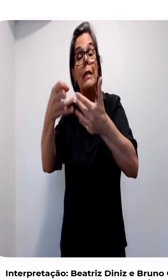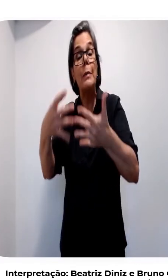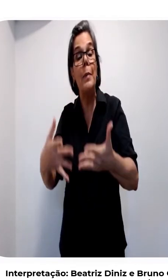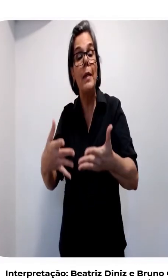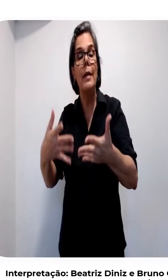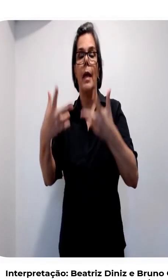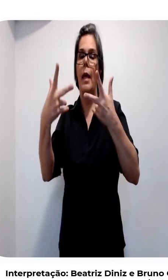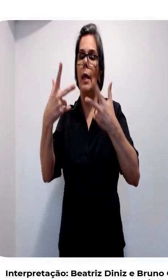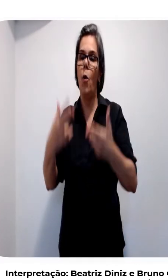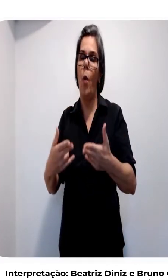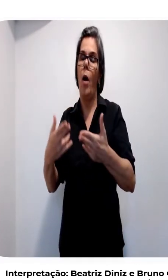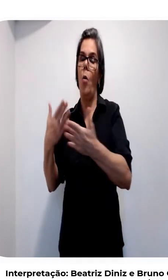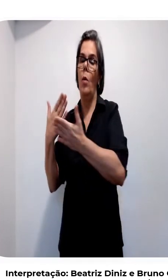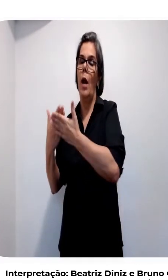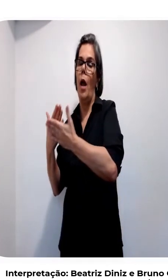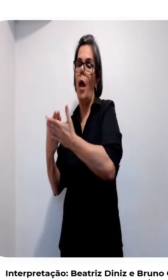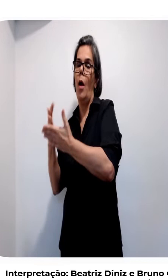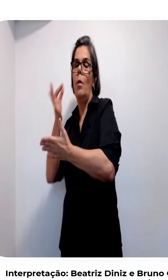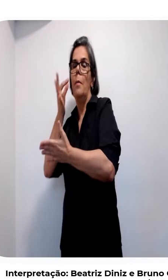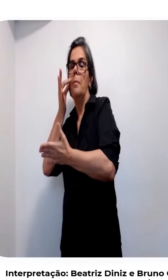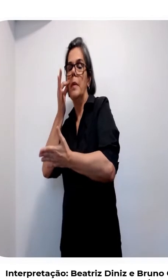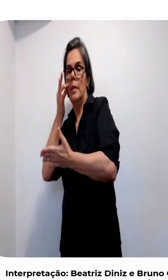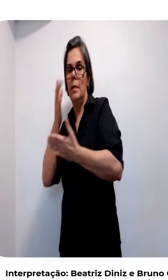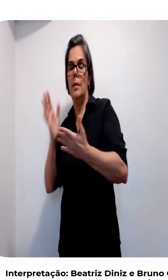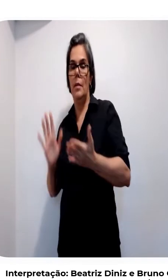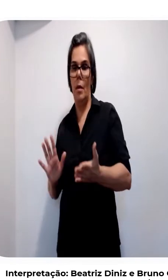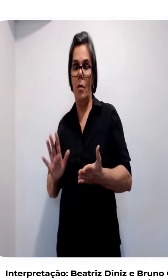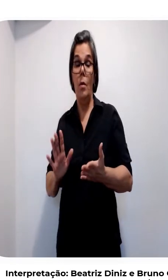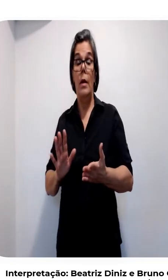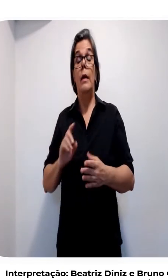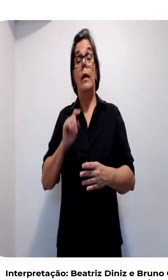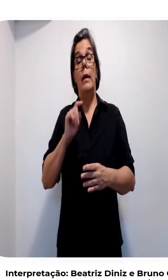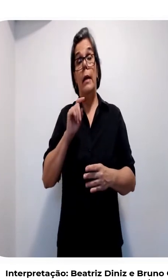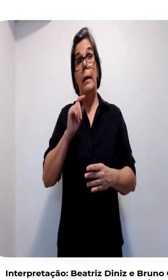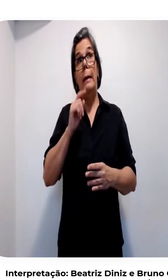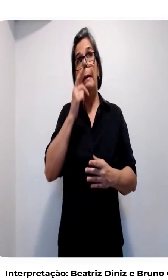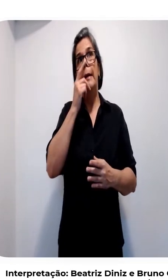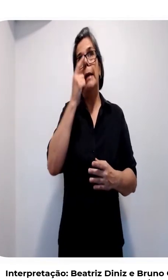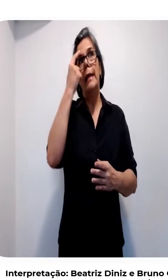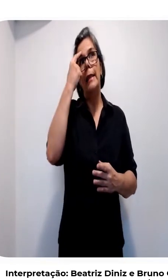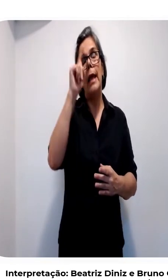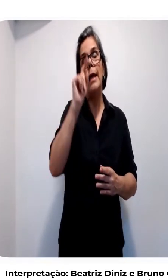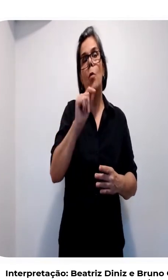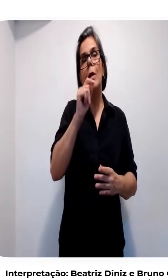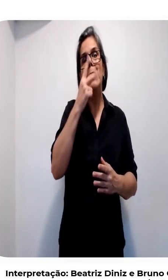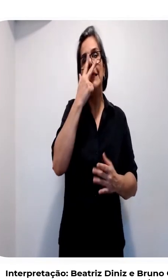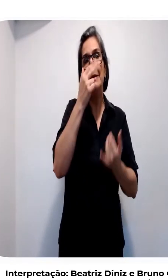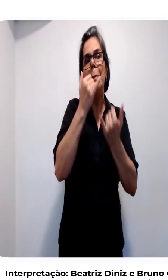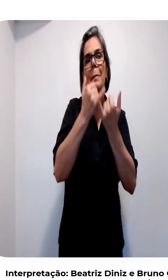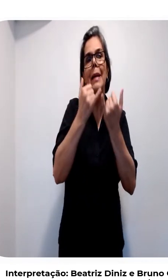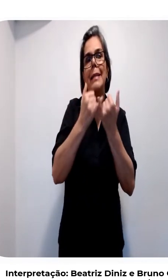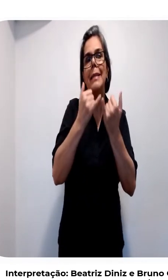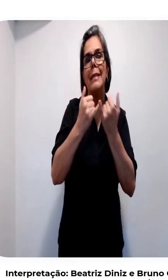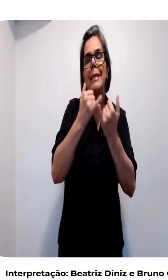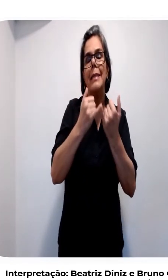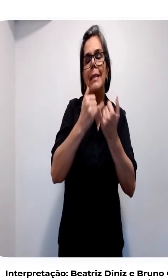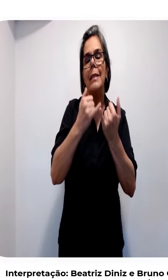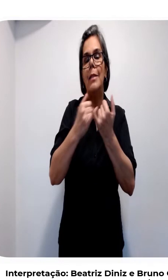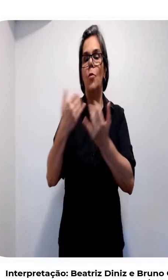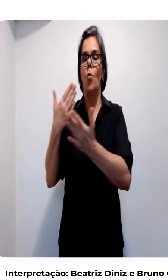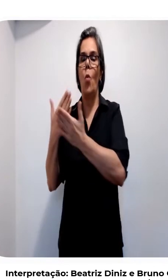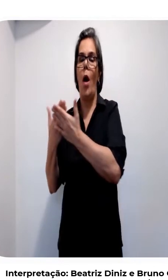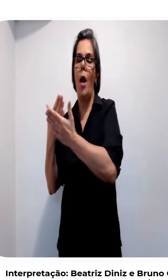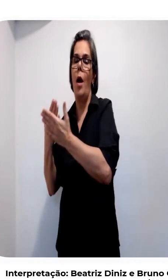de que vamos fazer com que isso pareça, se assemelhe da melhor forma à nossa